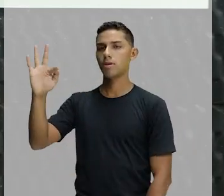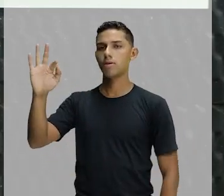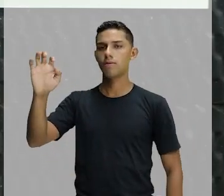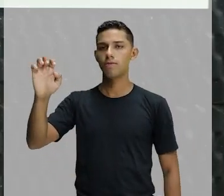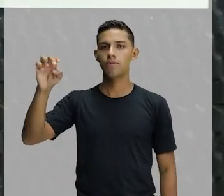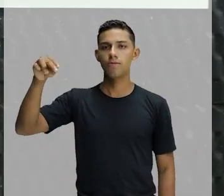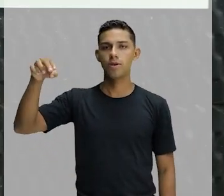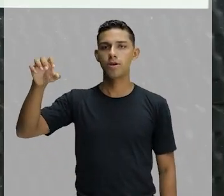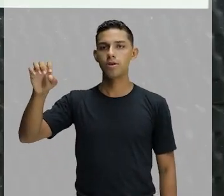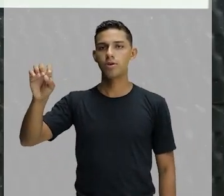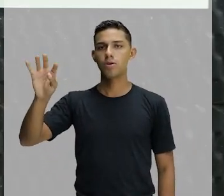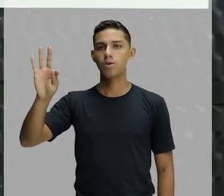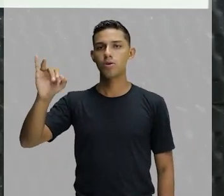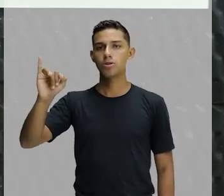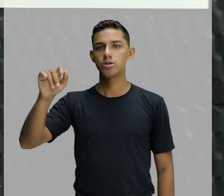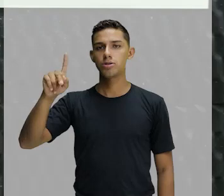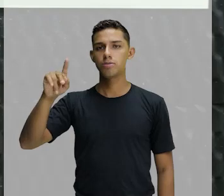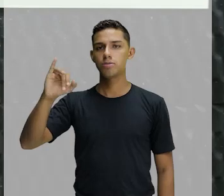fenotípica.